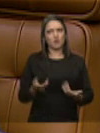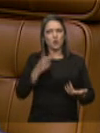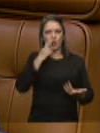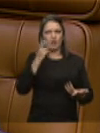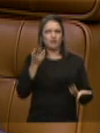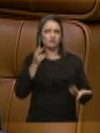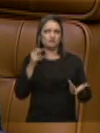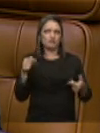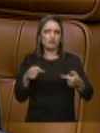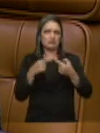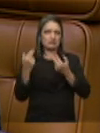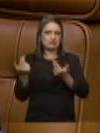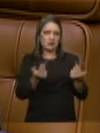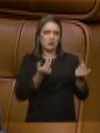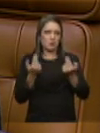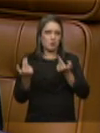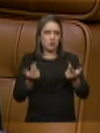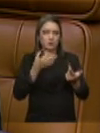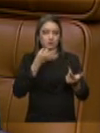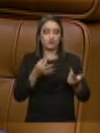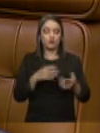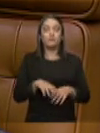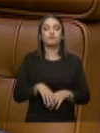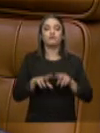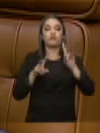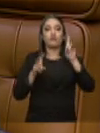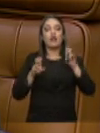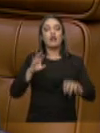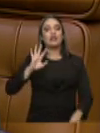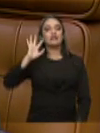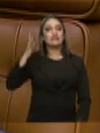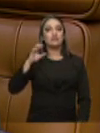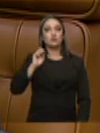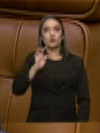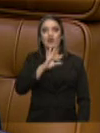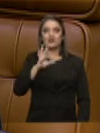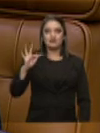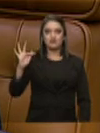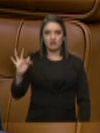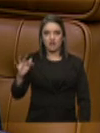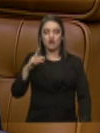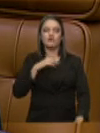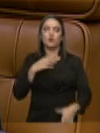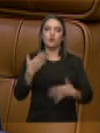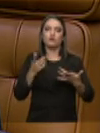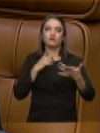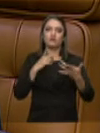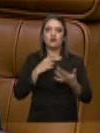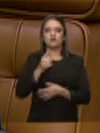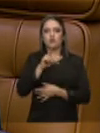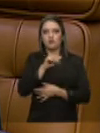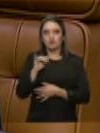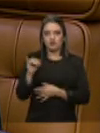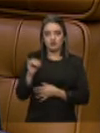da anterioridade, que é a seguinte... As decisões do Supremo Tribunal Federal em controle incidental de